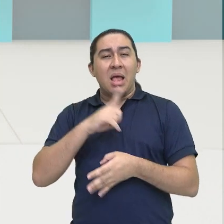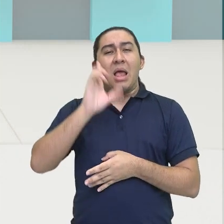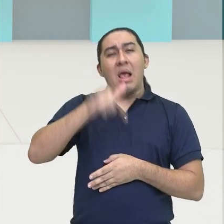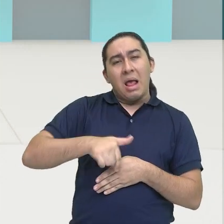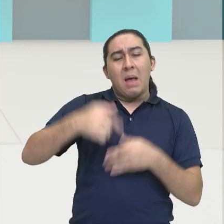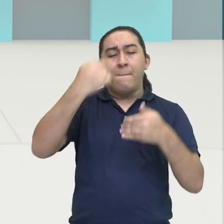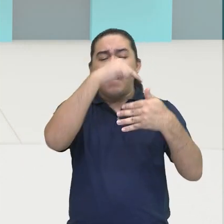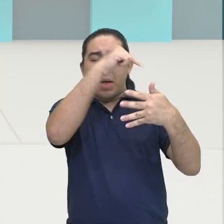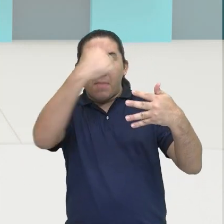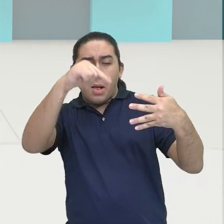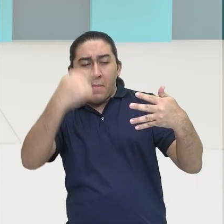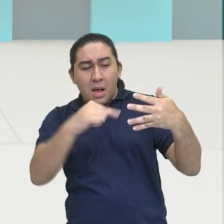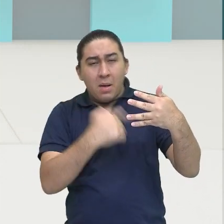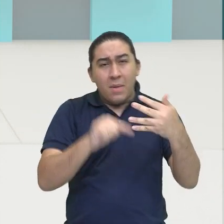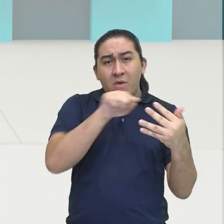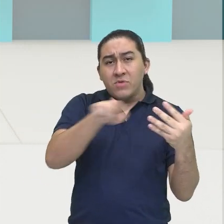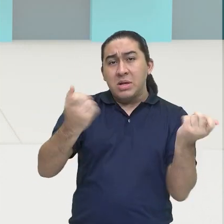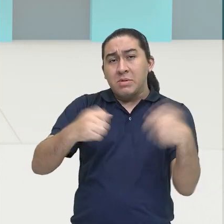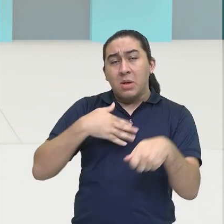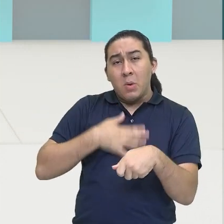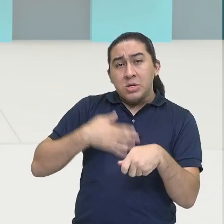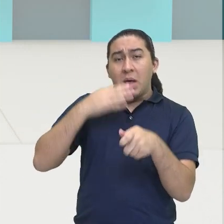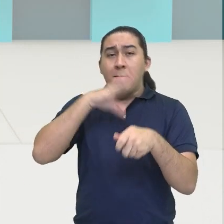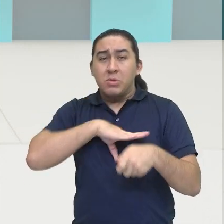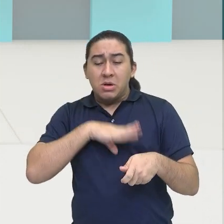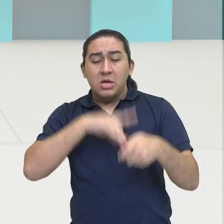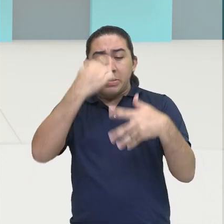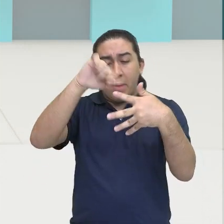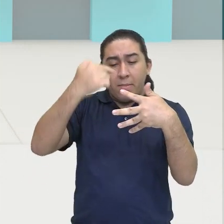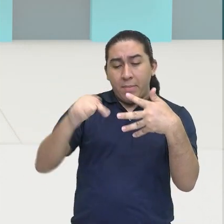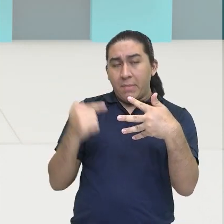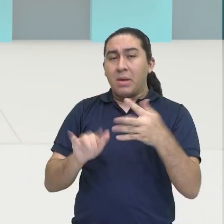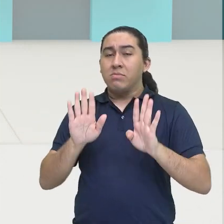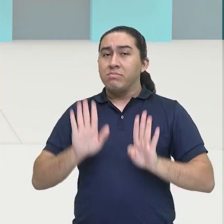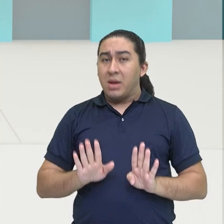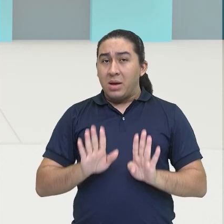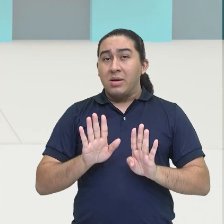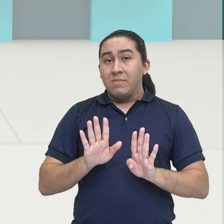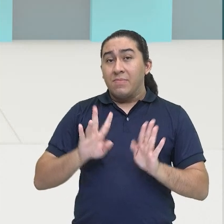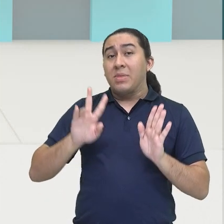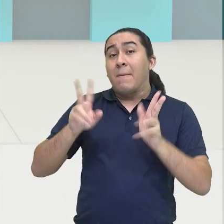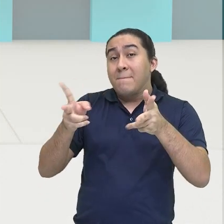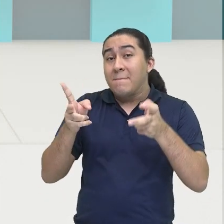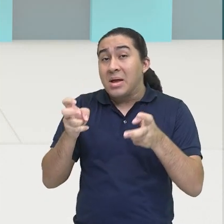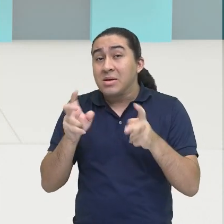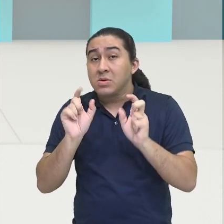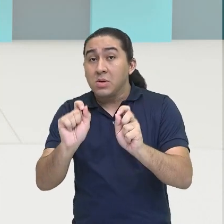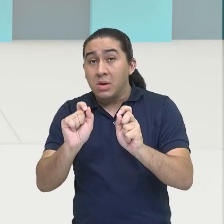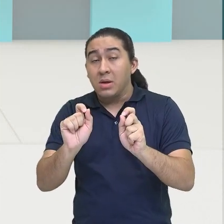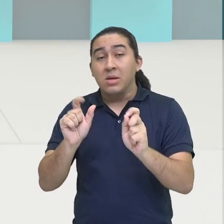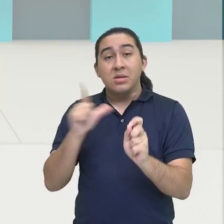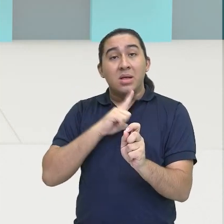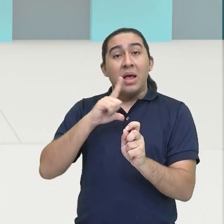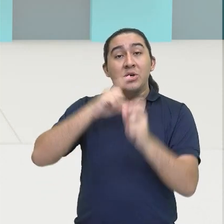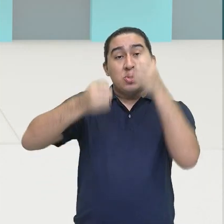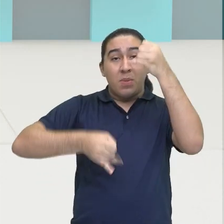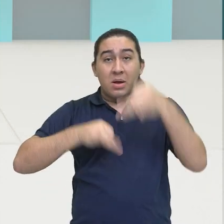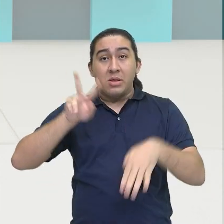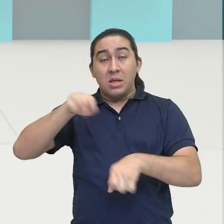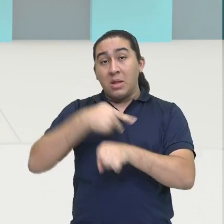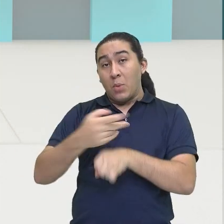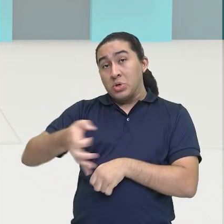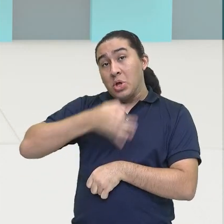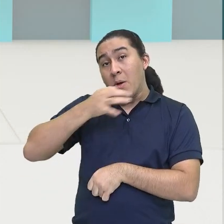por esse motivo que você precisa gostar de língua portuguesa e tudo mais. Veja, eu estaria explicando para depois trazer a minha